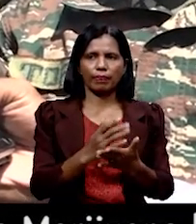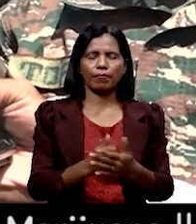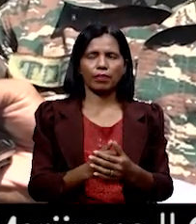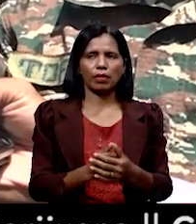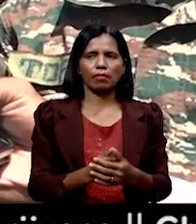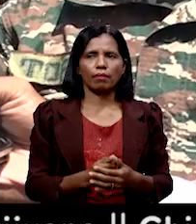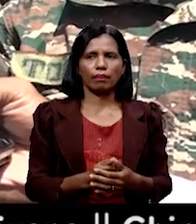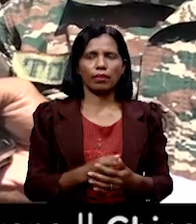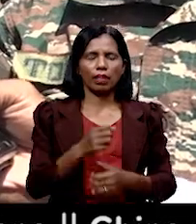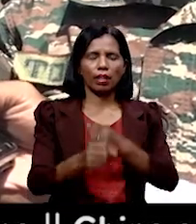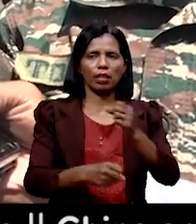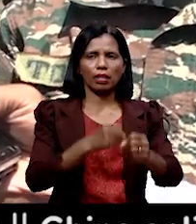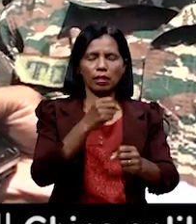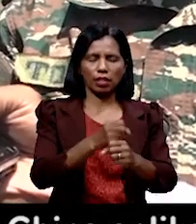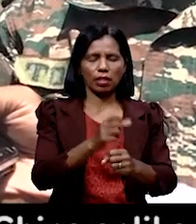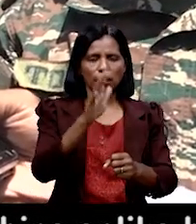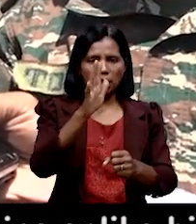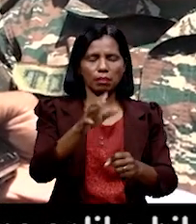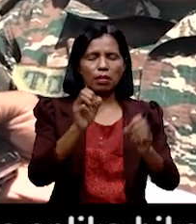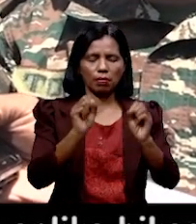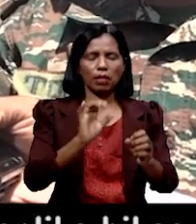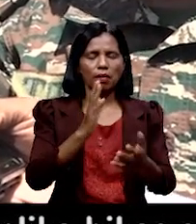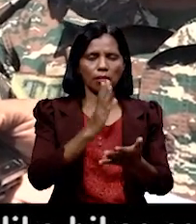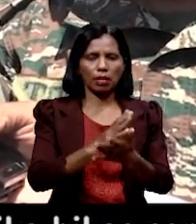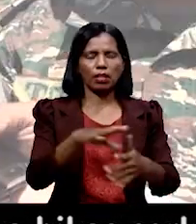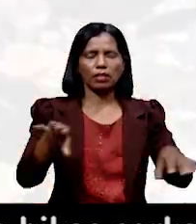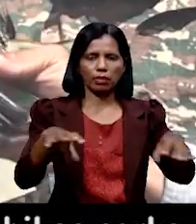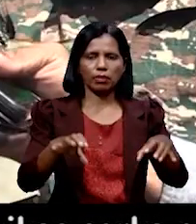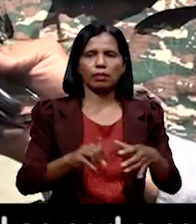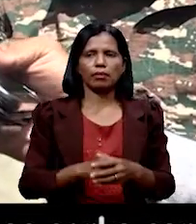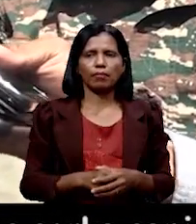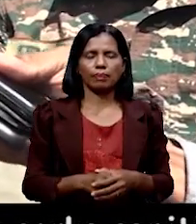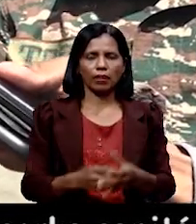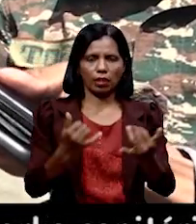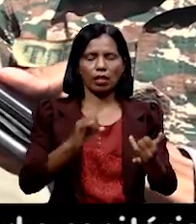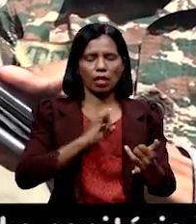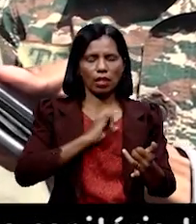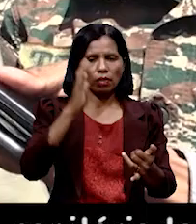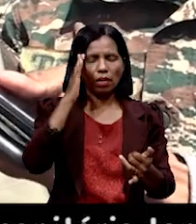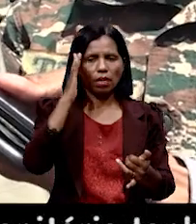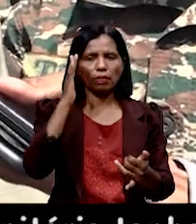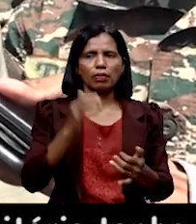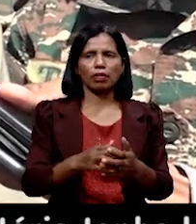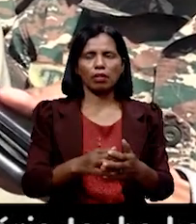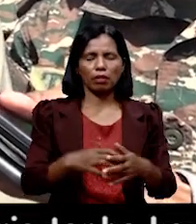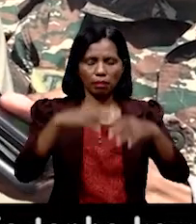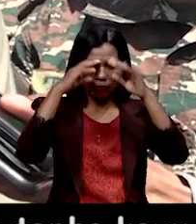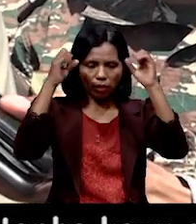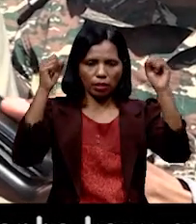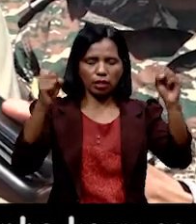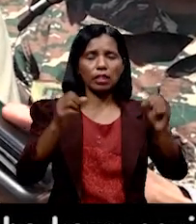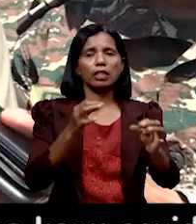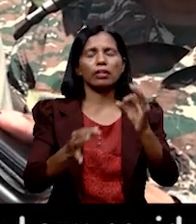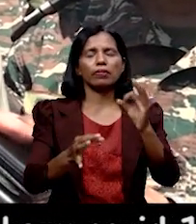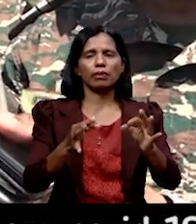Reserva mas tinha Lima e nem reforma, ele nem acaba de ter nada da Cleur. E de nem a nem que está completo o presidente da República, acaba de ver que se